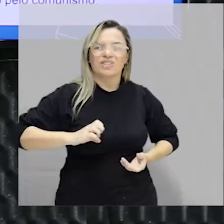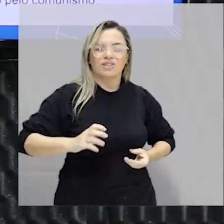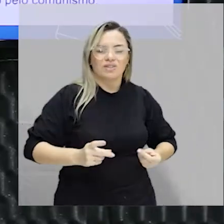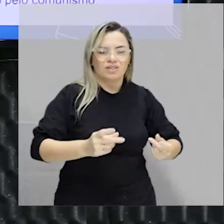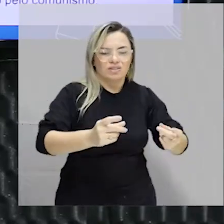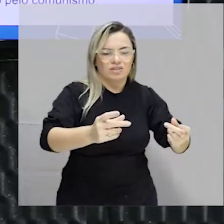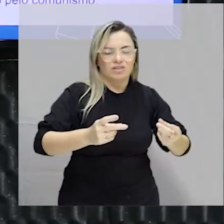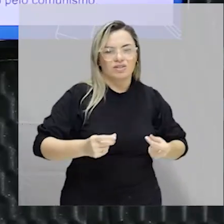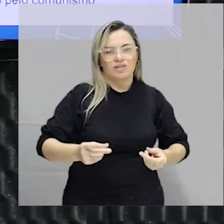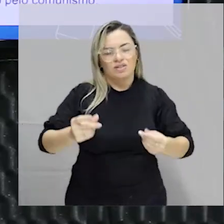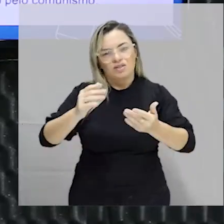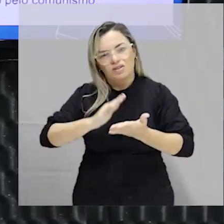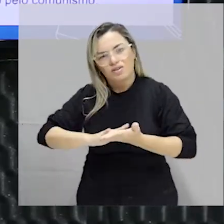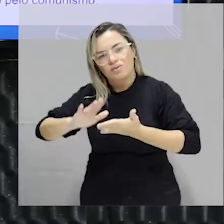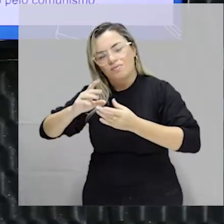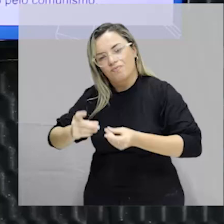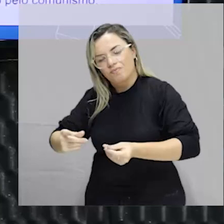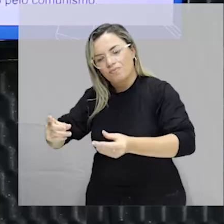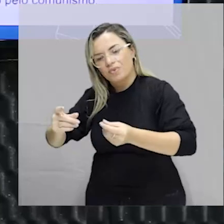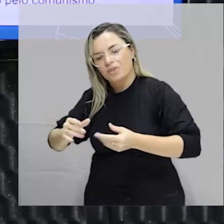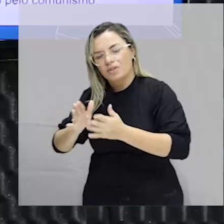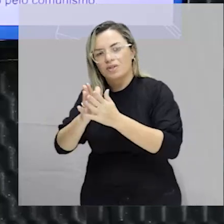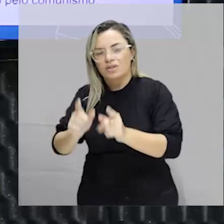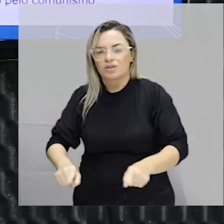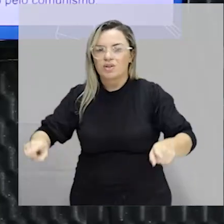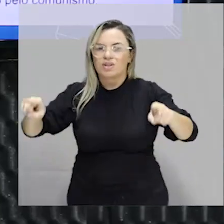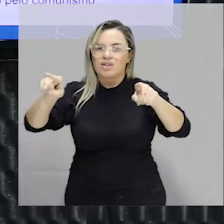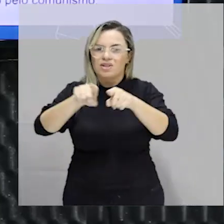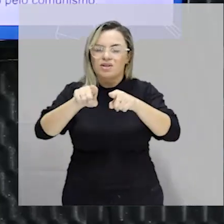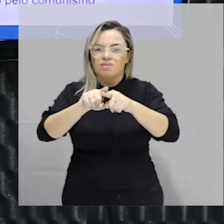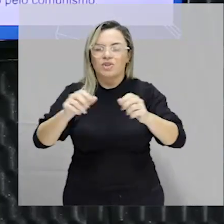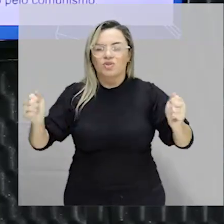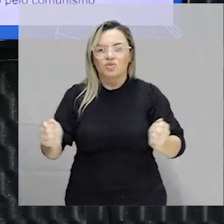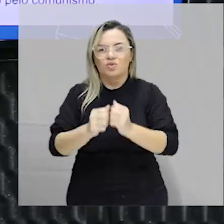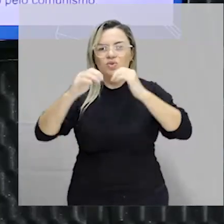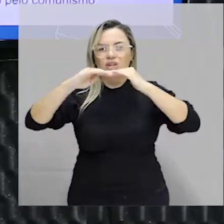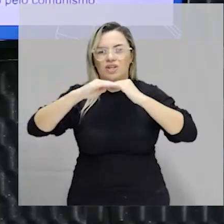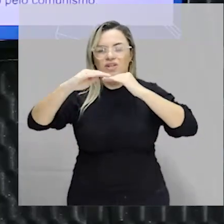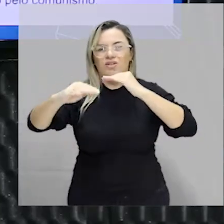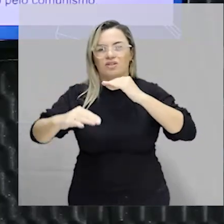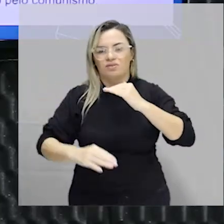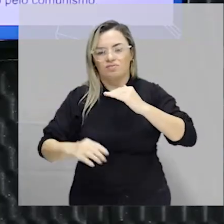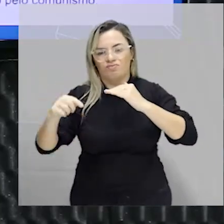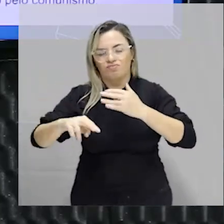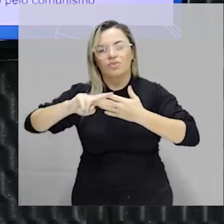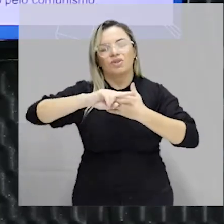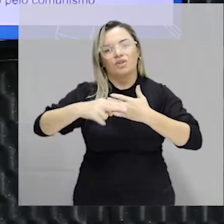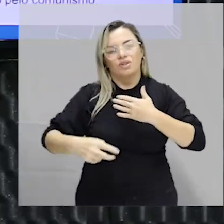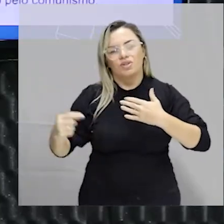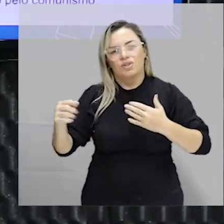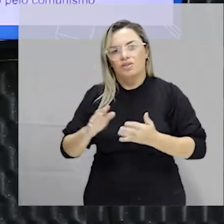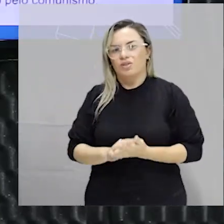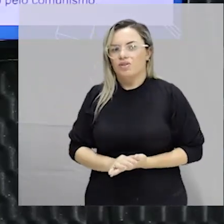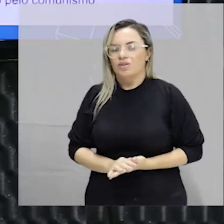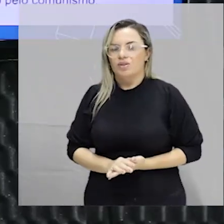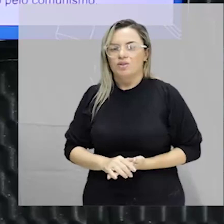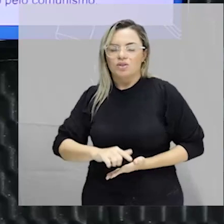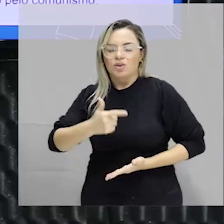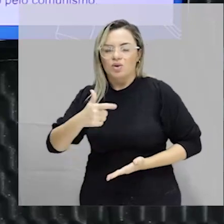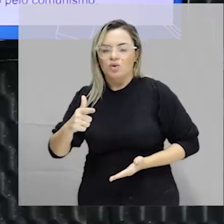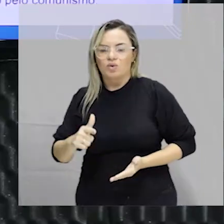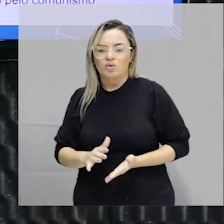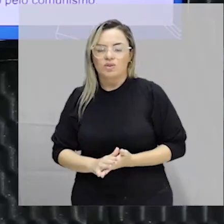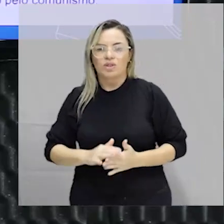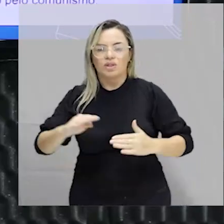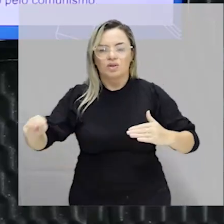tempo que muita riqueza é produzida, se produz também muita desigualdade, porque essa riqueza produzida ela não é distribuída socialmente. Ela